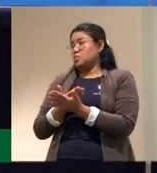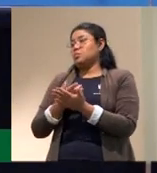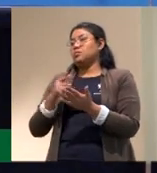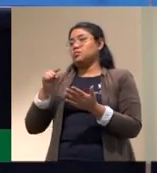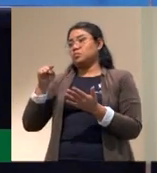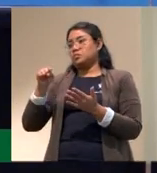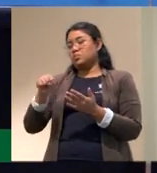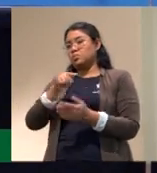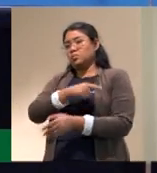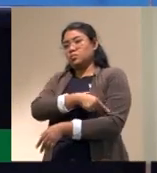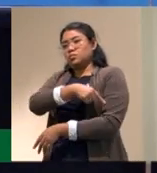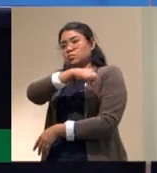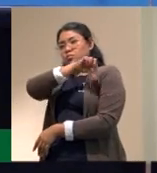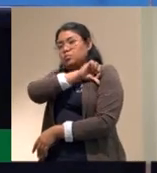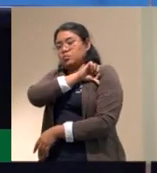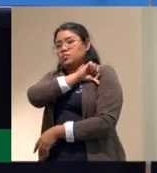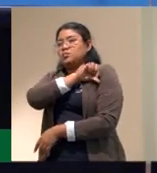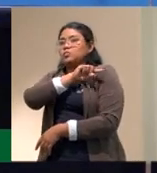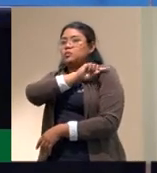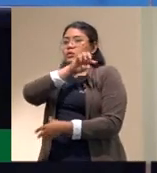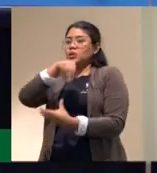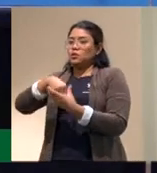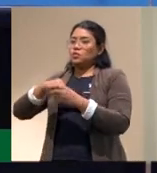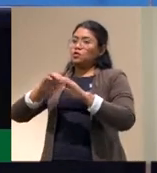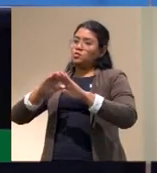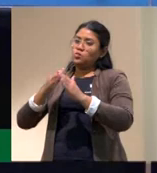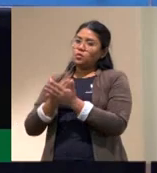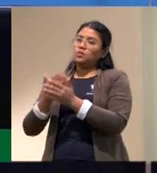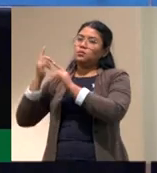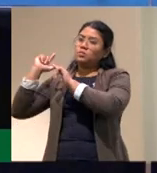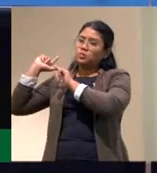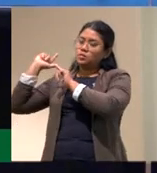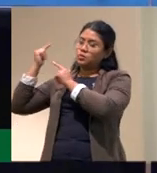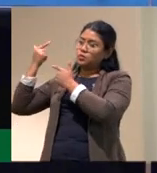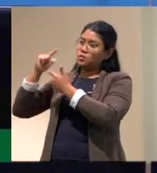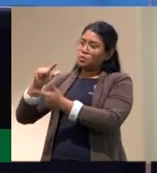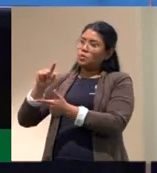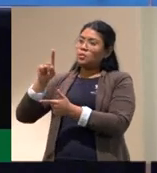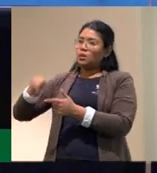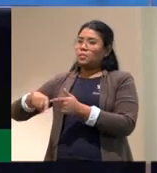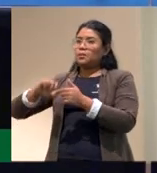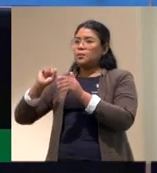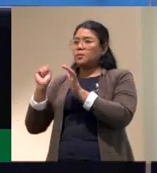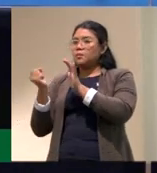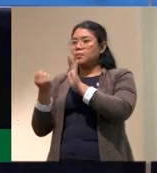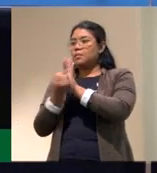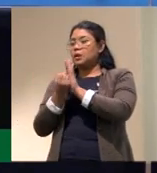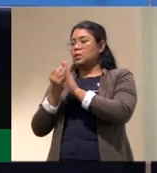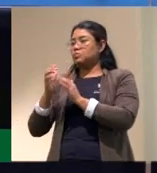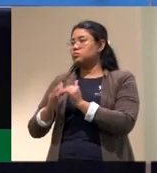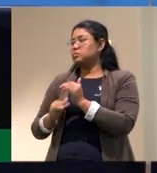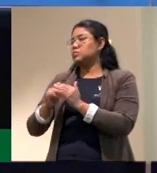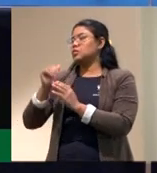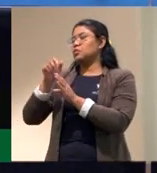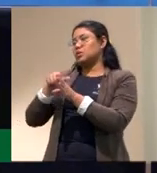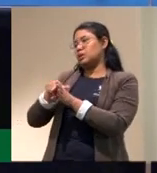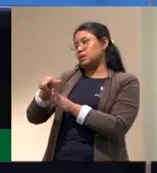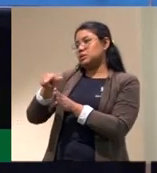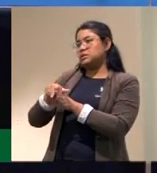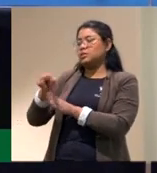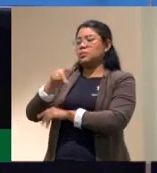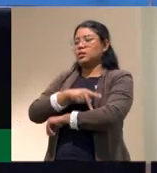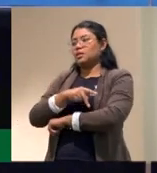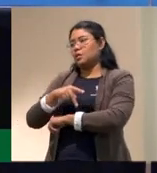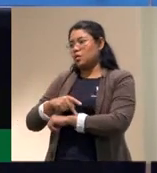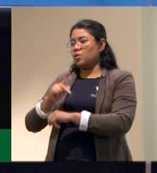meramente isso da escola tradicional, mas essa é uma marca que constitui toda a orientação pedagógica, toda